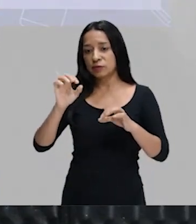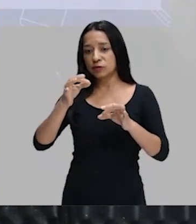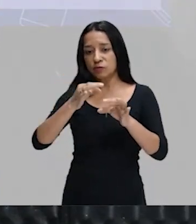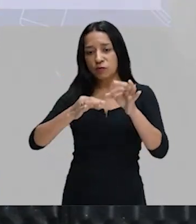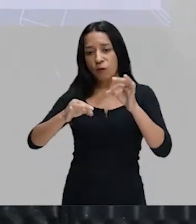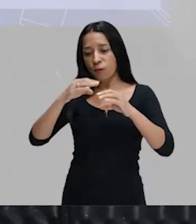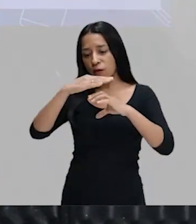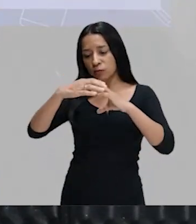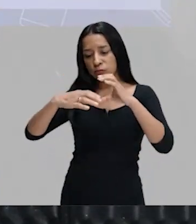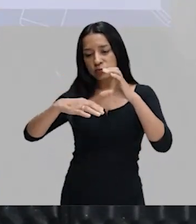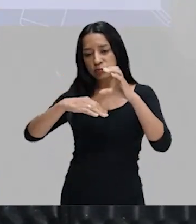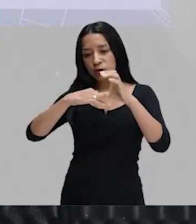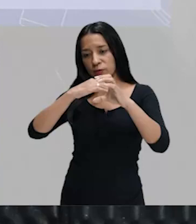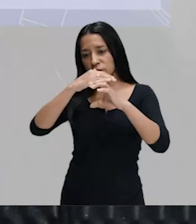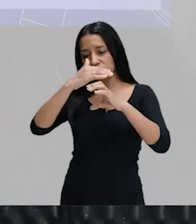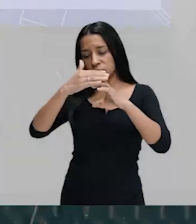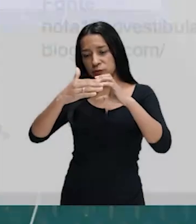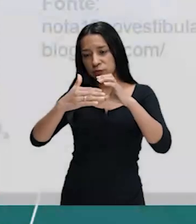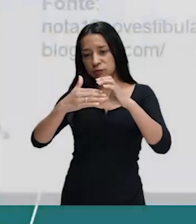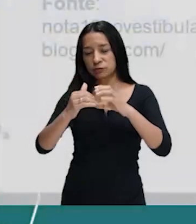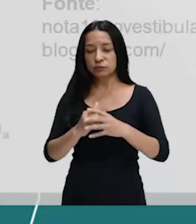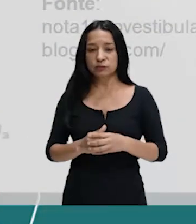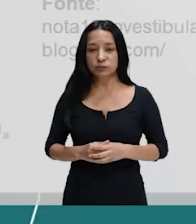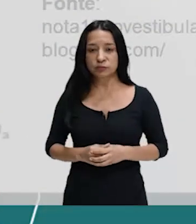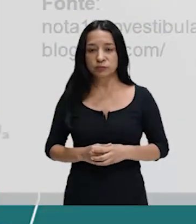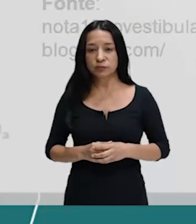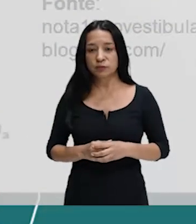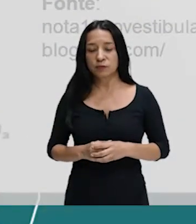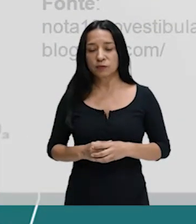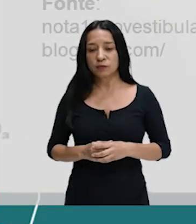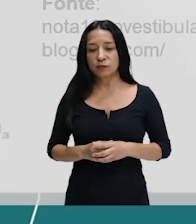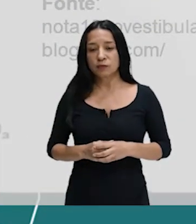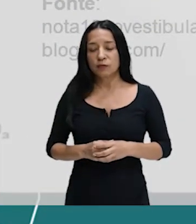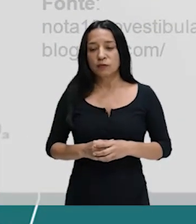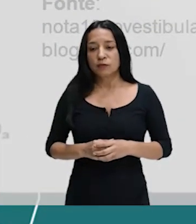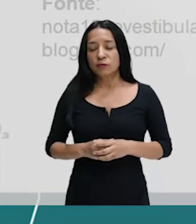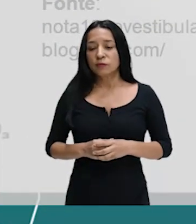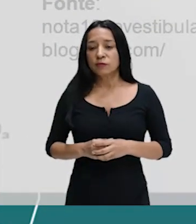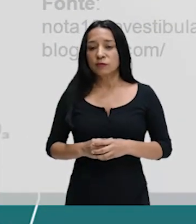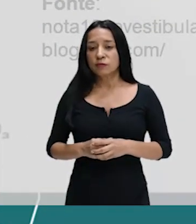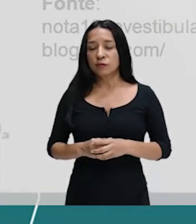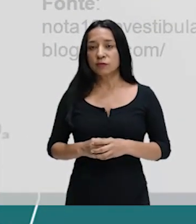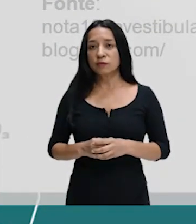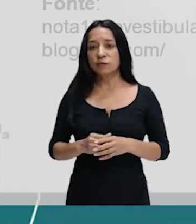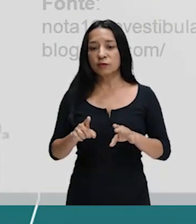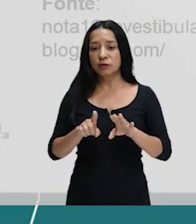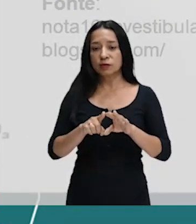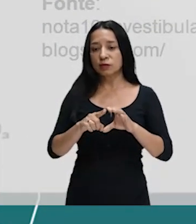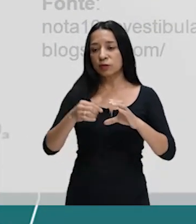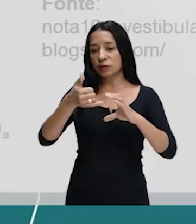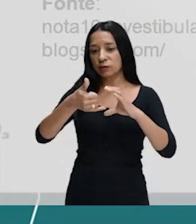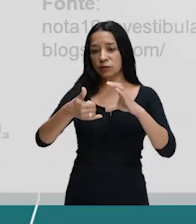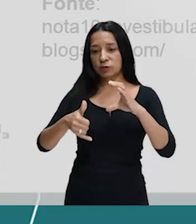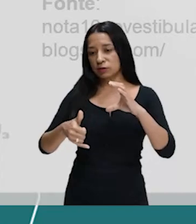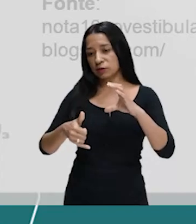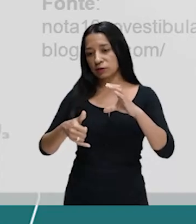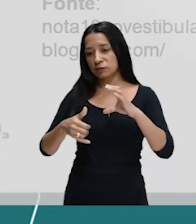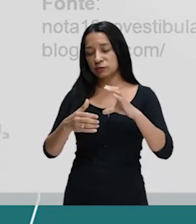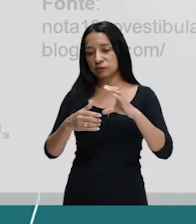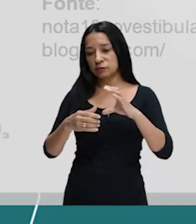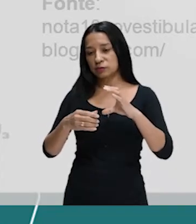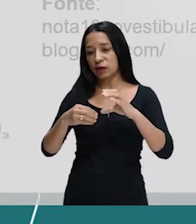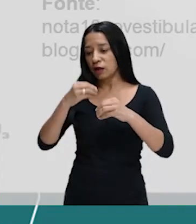essa parede celular. Além de ter carboidratos, no caso da celulose, que vai estar envolvido